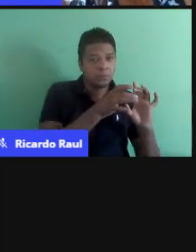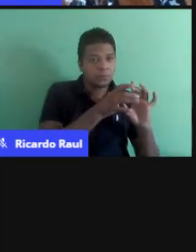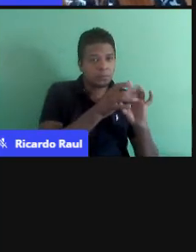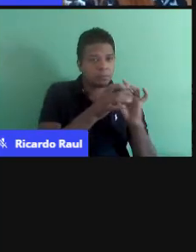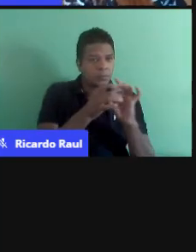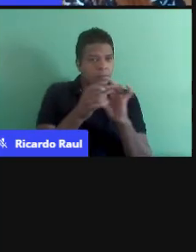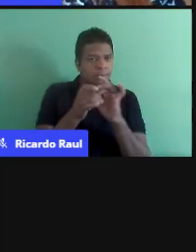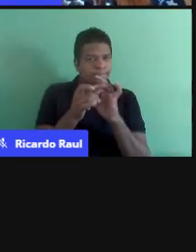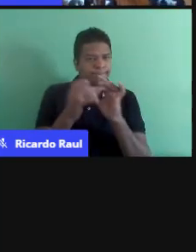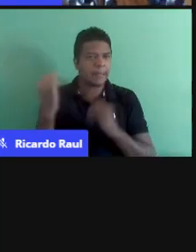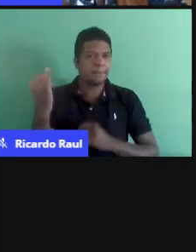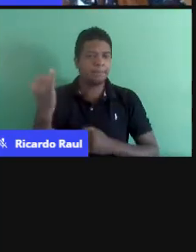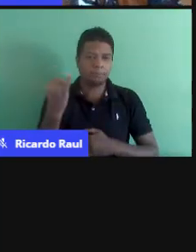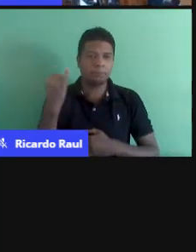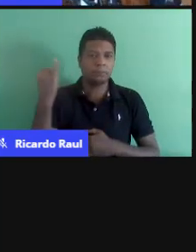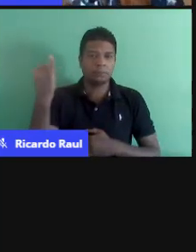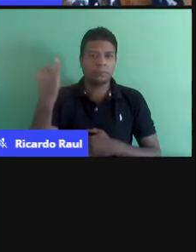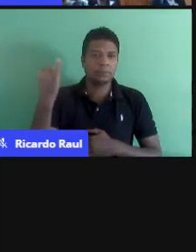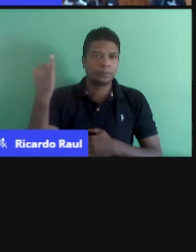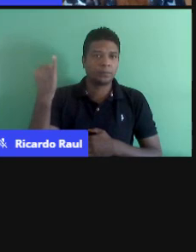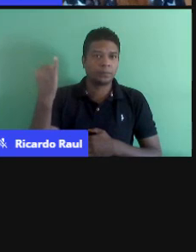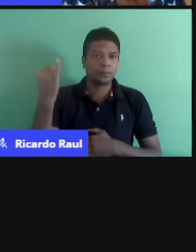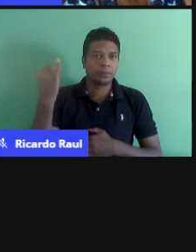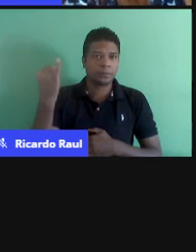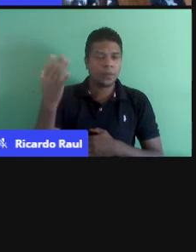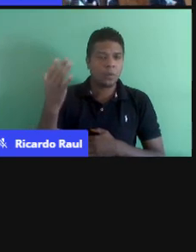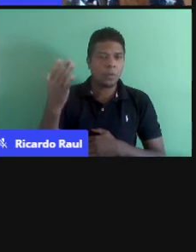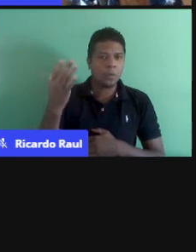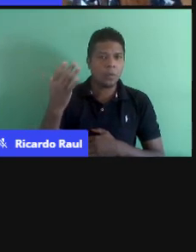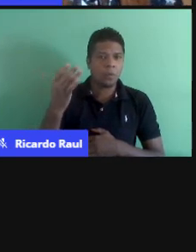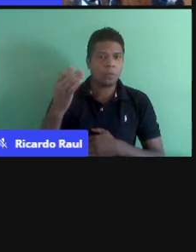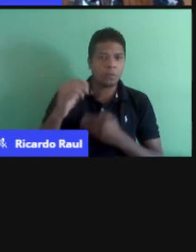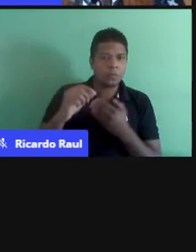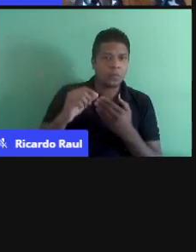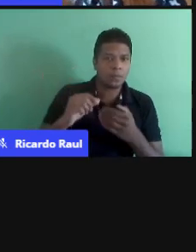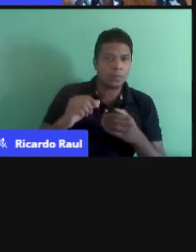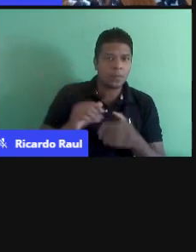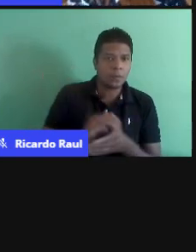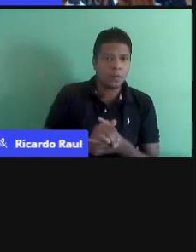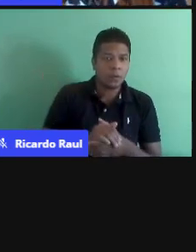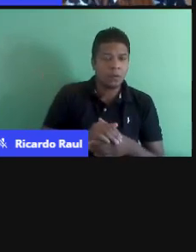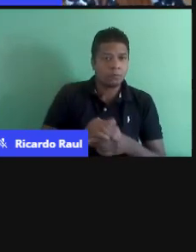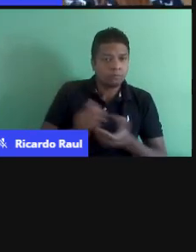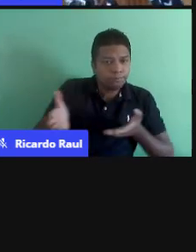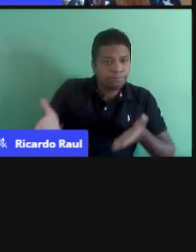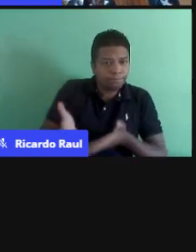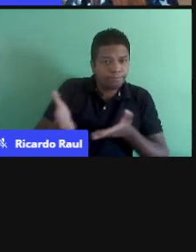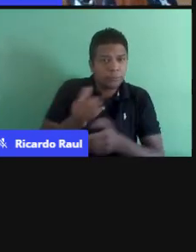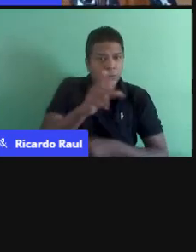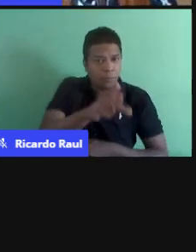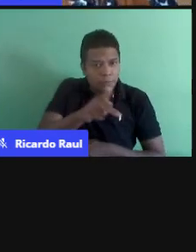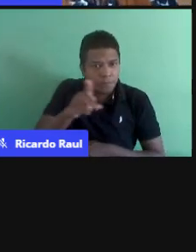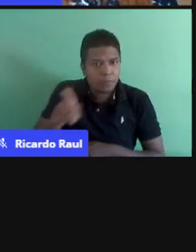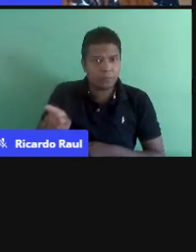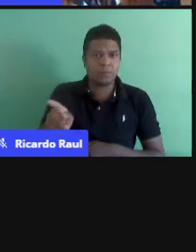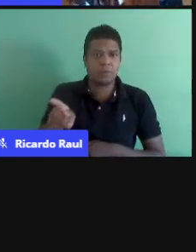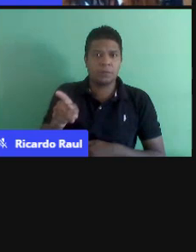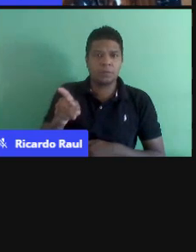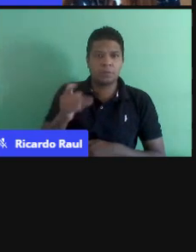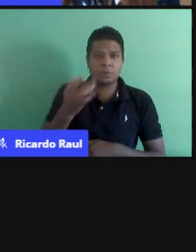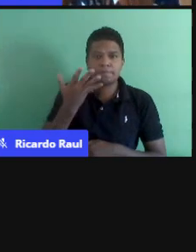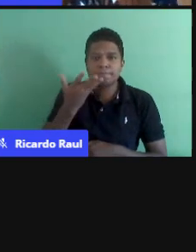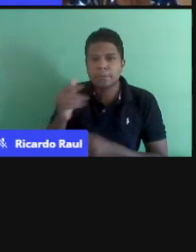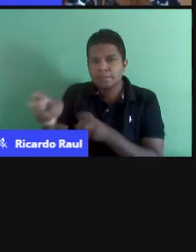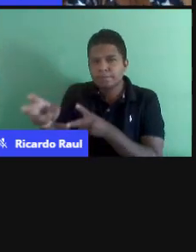muito importante o papel do professor, que é o de estimular o senso de observação